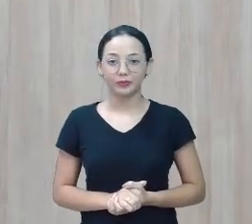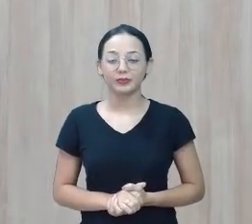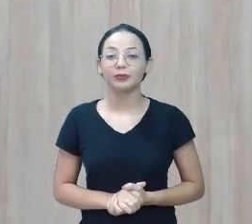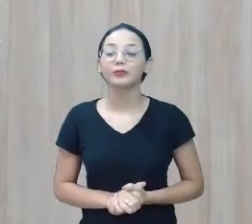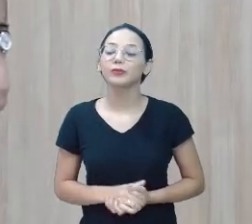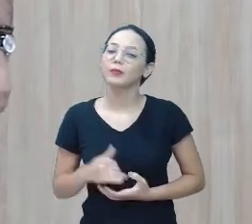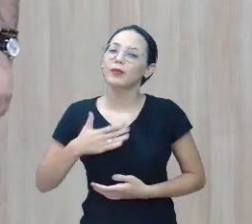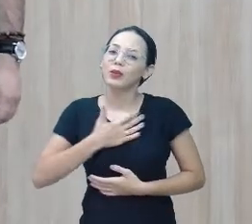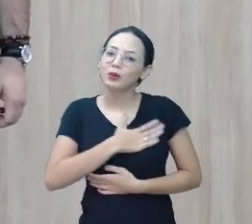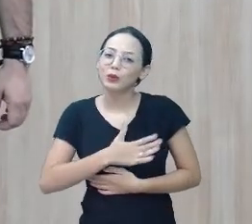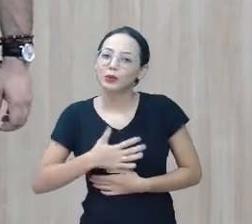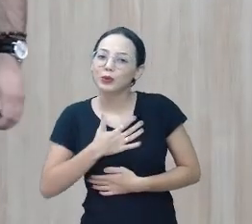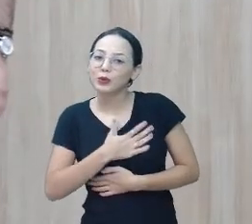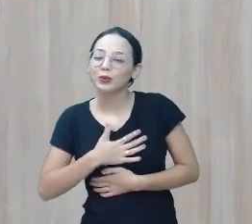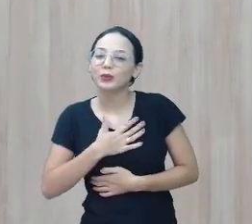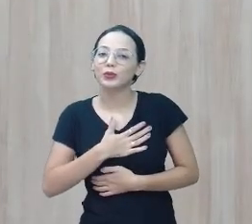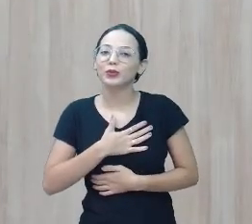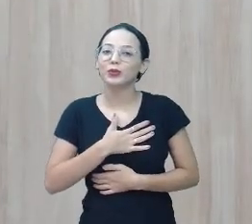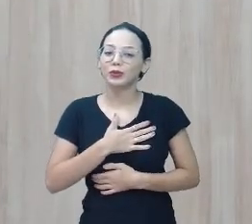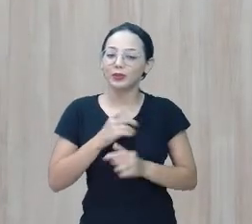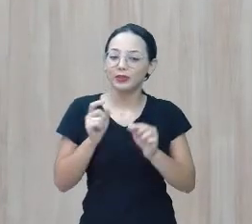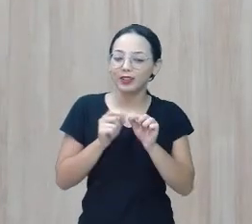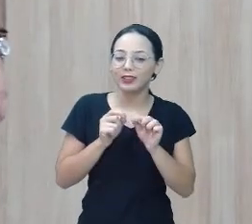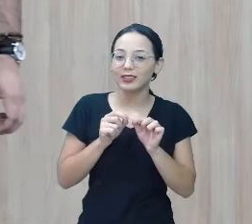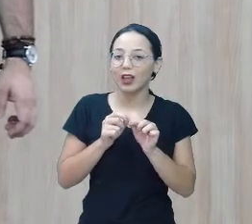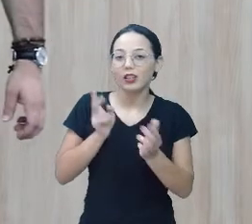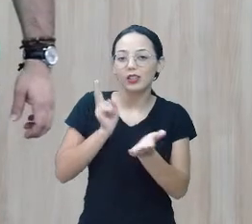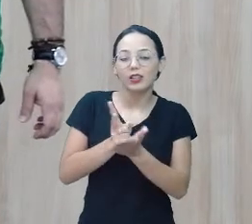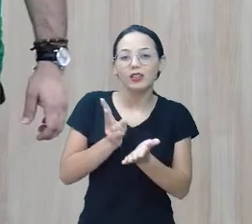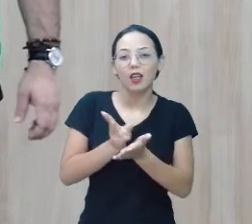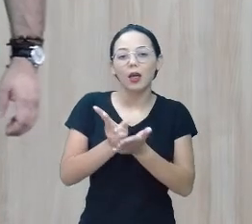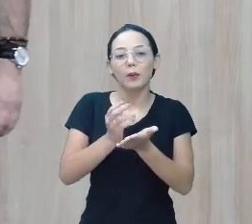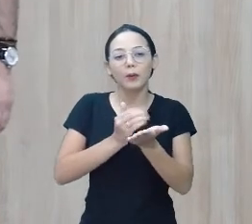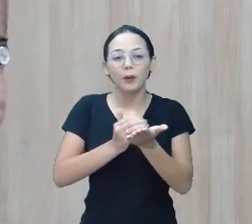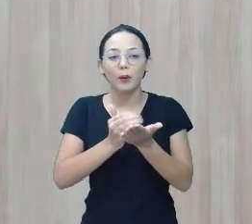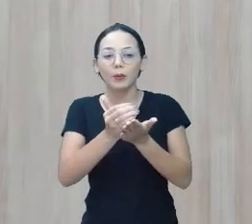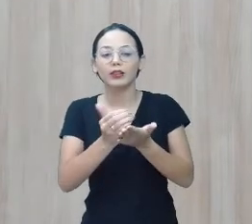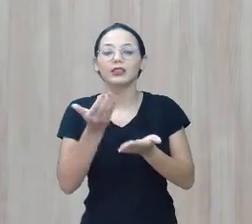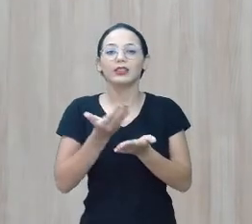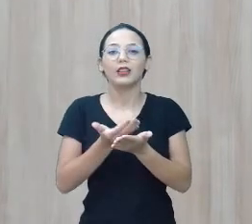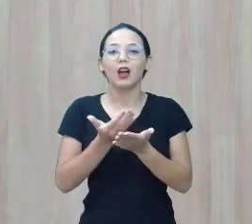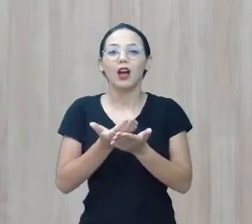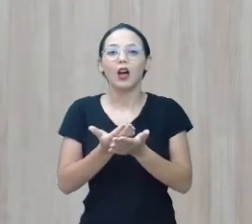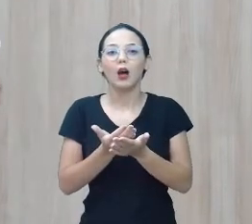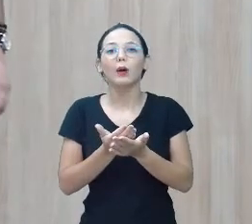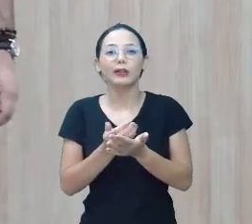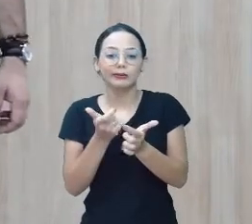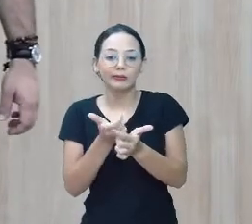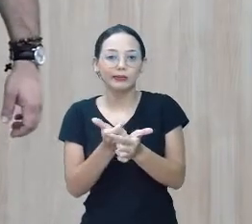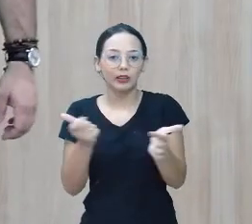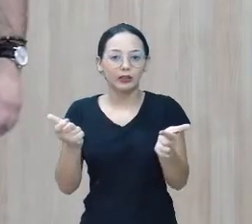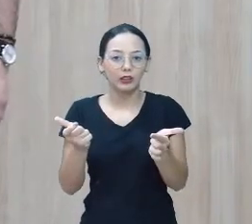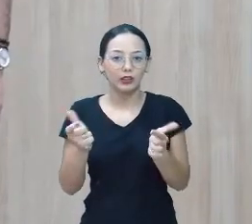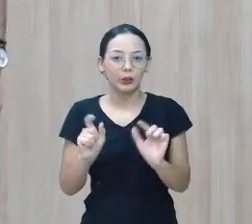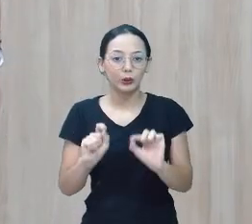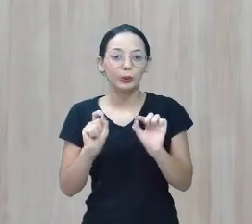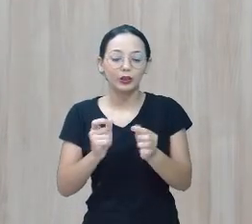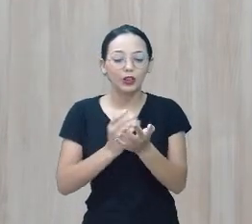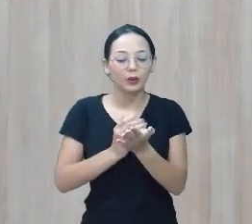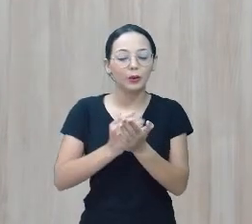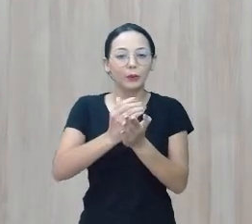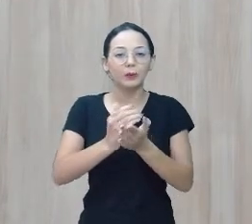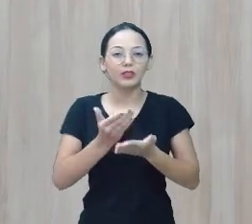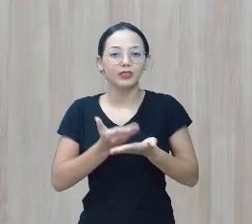Como eu gosto muito de fazer, a gente sempre começa as nossas aulas, ou na maioria das vezes a gente começa as